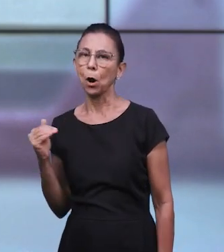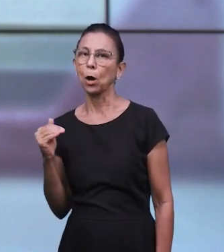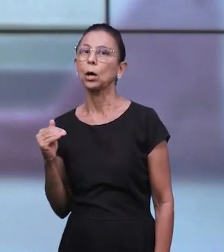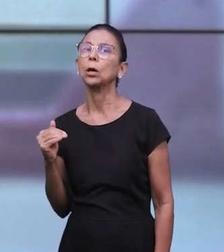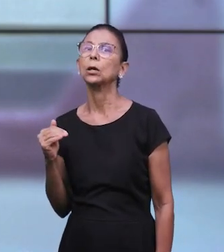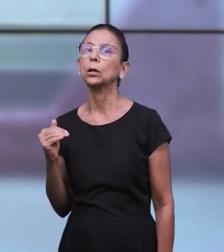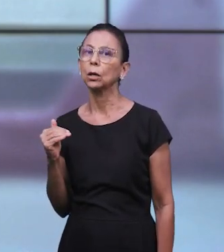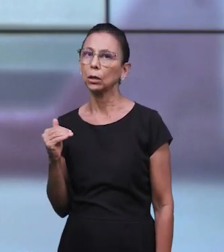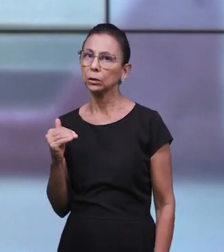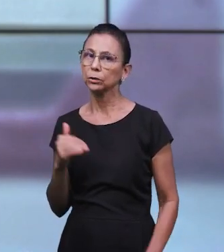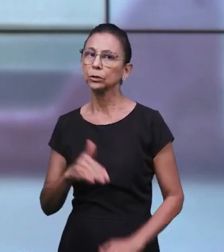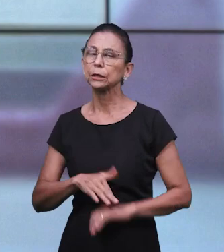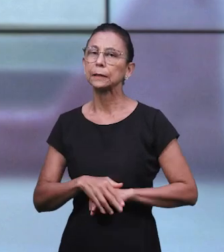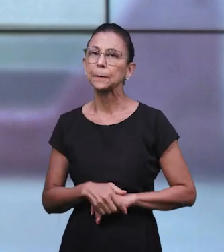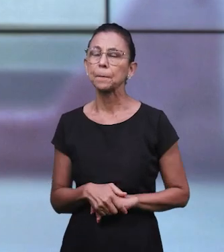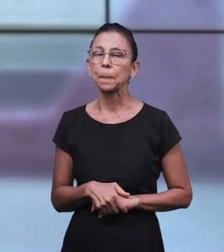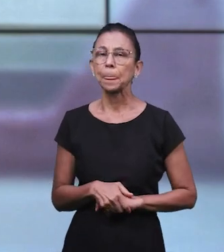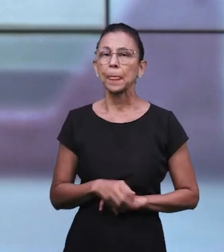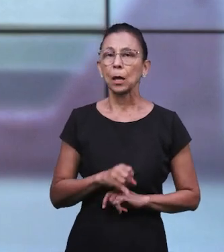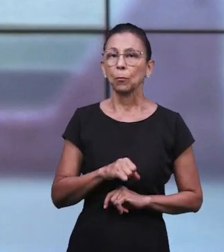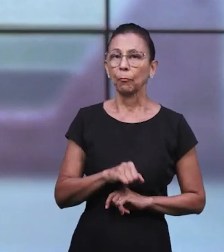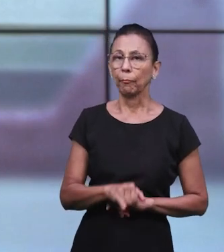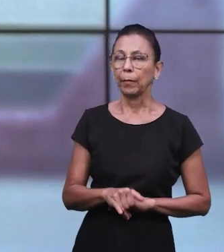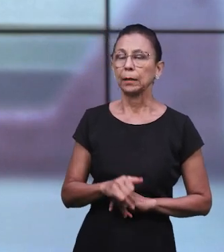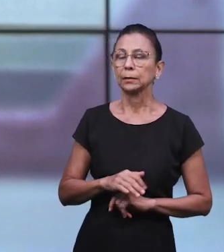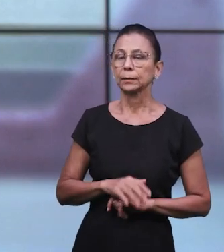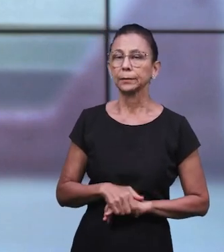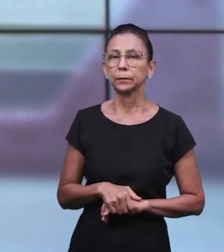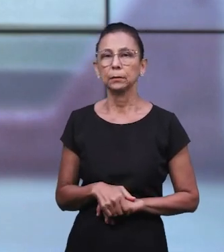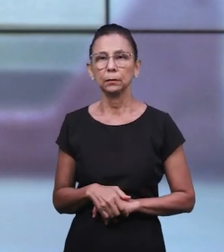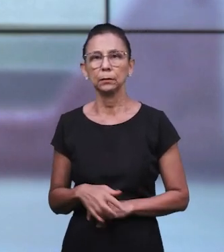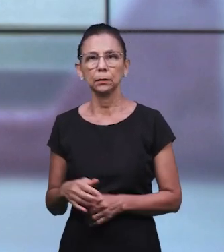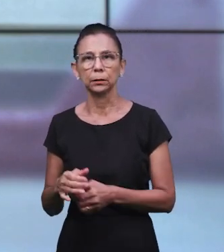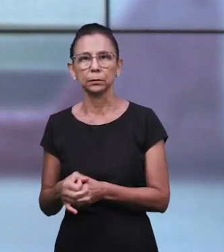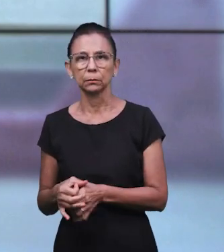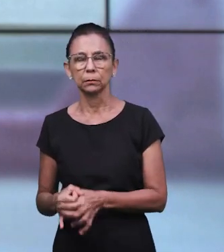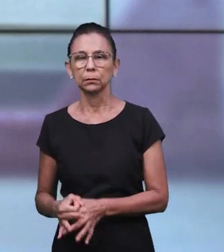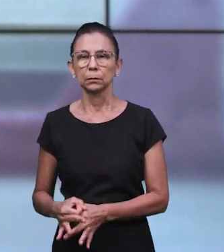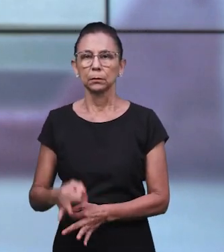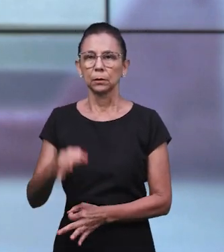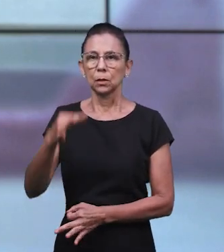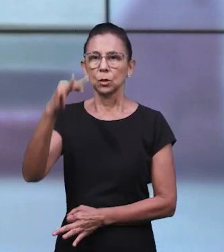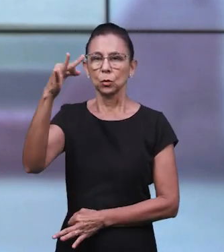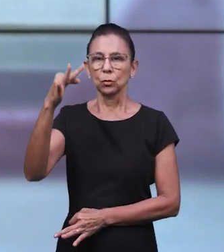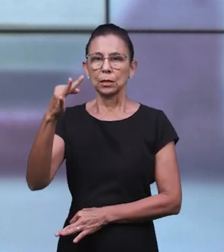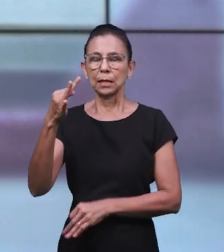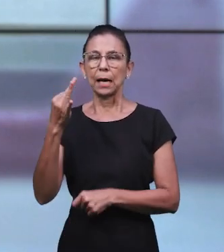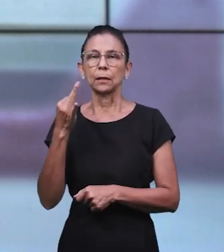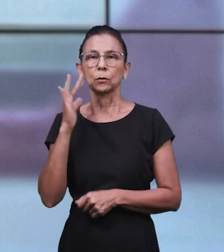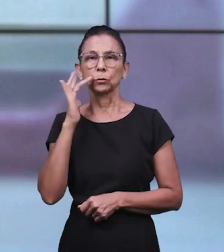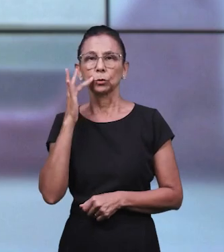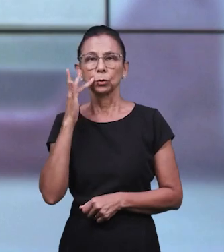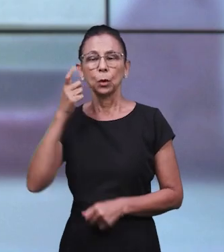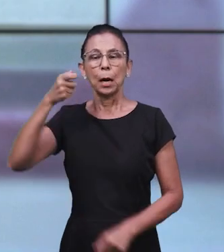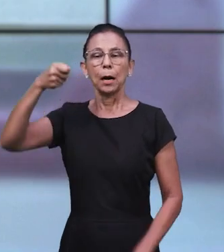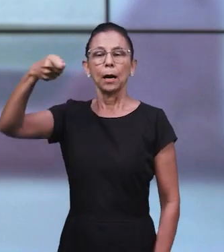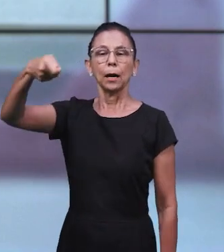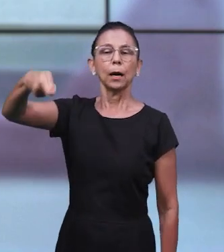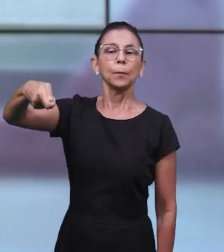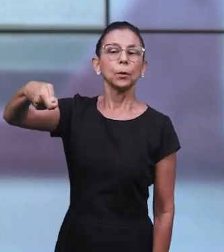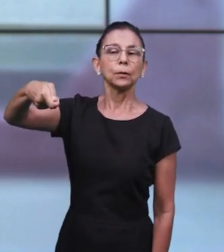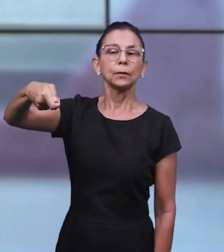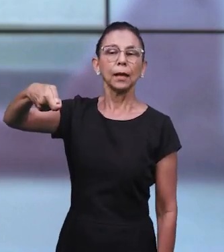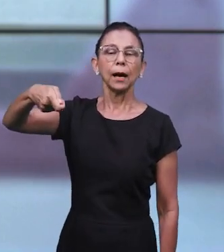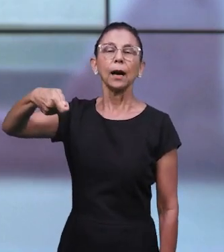e estes 30 dias não fui chamada para entrar ao rei. Está registrado no livro de Ester, capítulo 4, versículo 11.